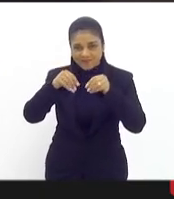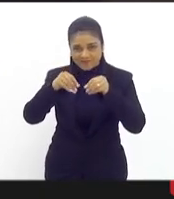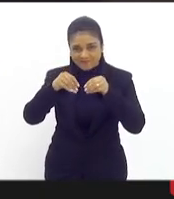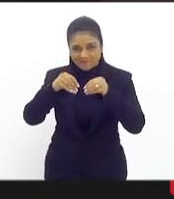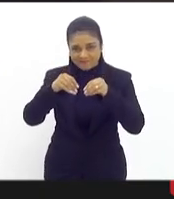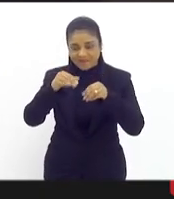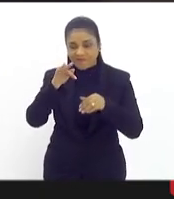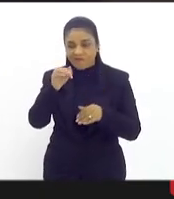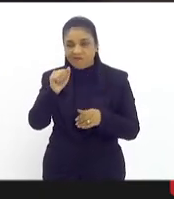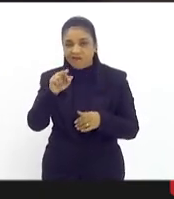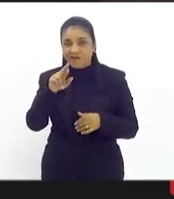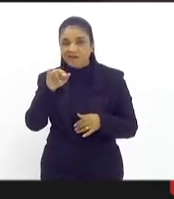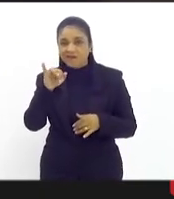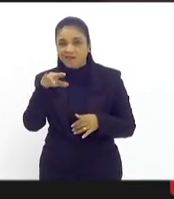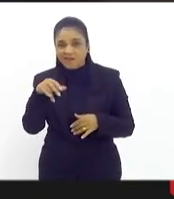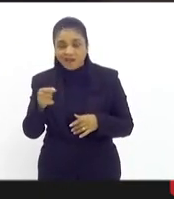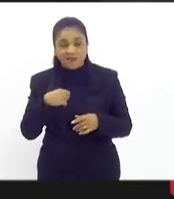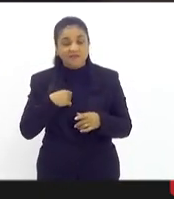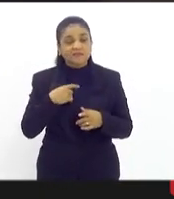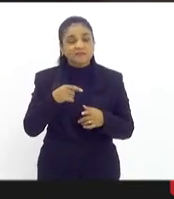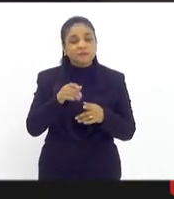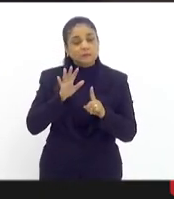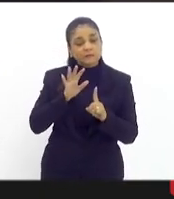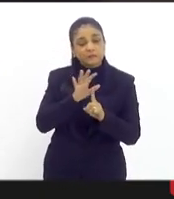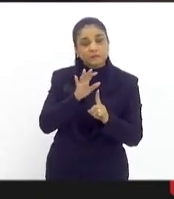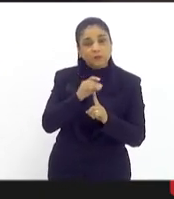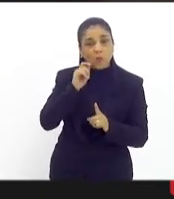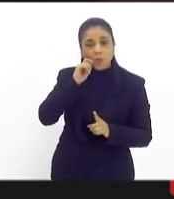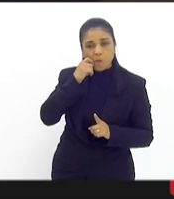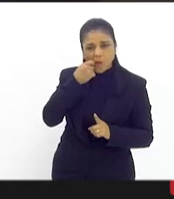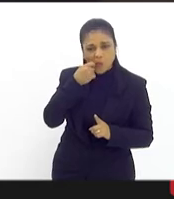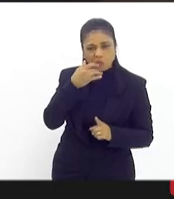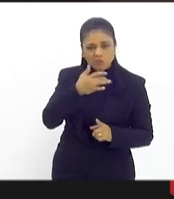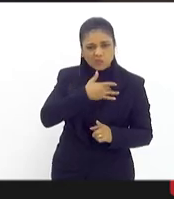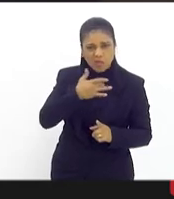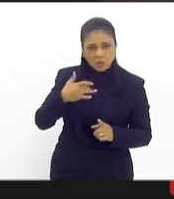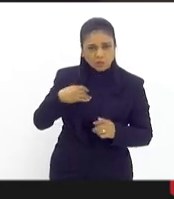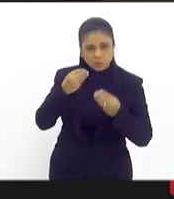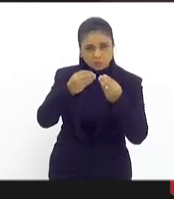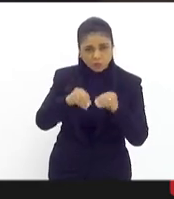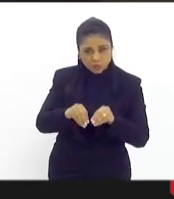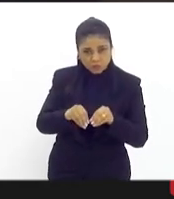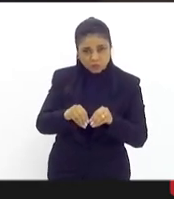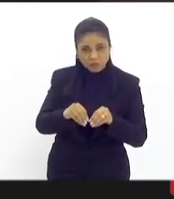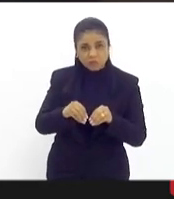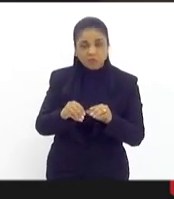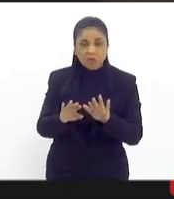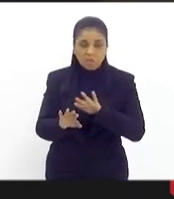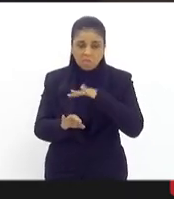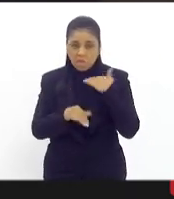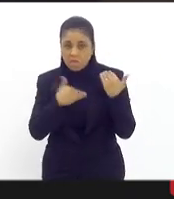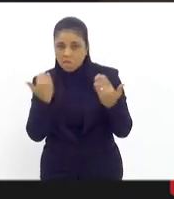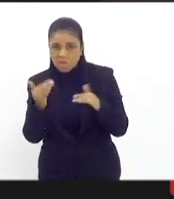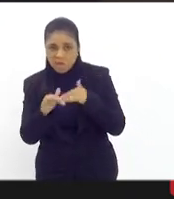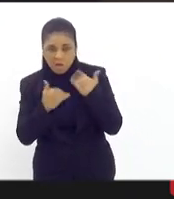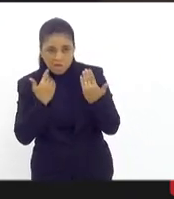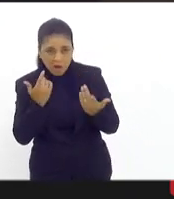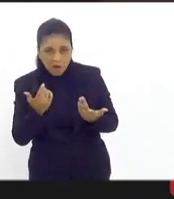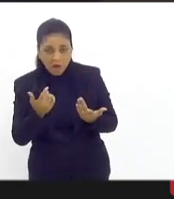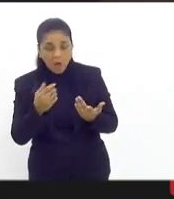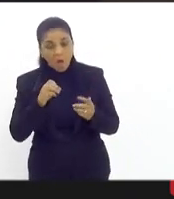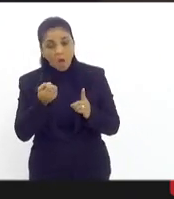tentando induzir a gente a achar que o pão, ele é mau à saúde, ele é problemático, ele pode levar à morte, pode levar você a cometer